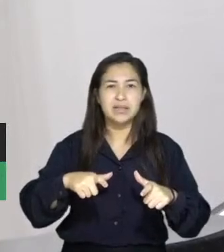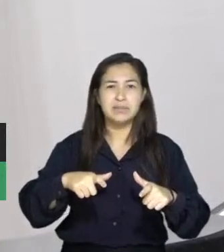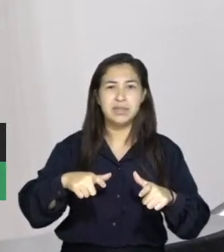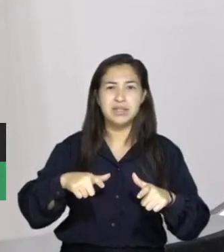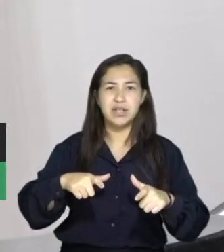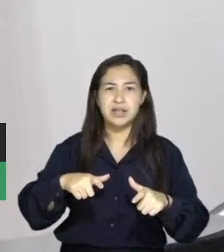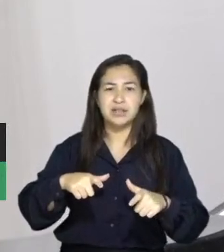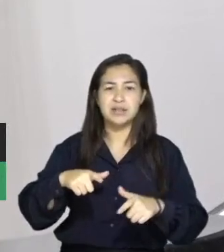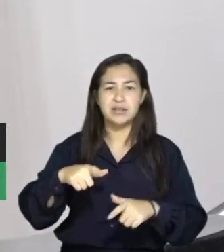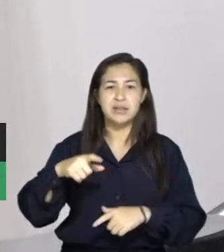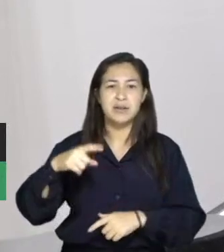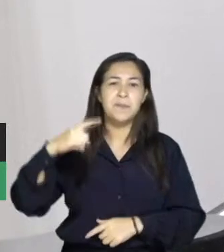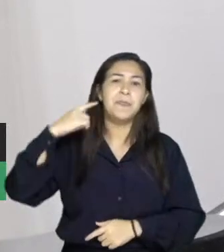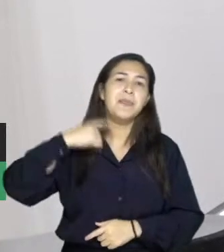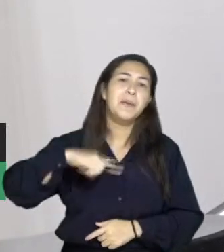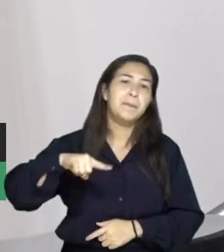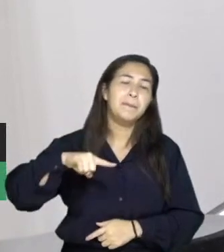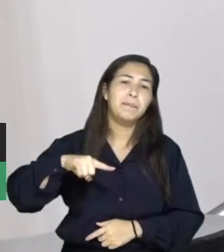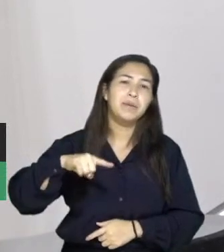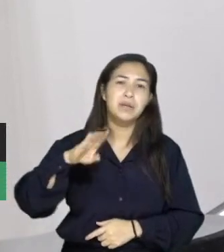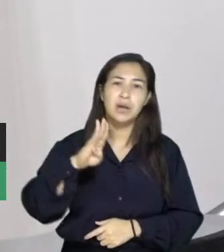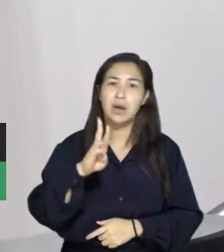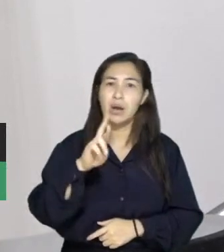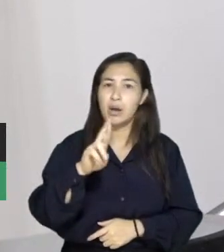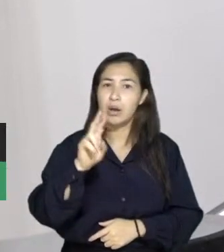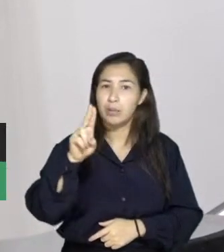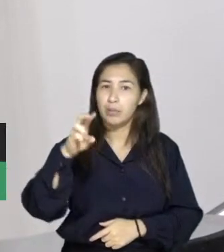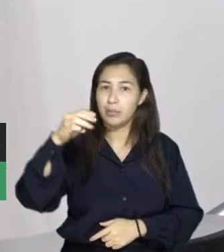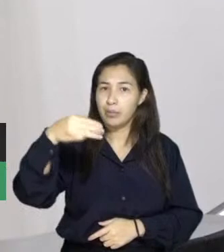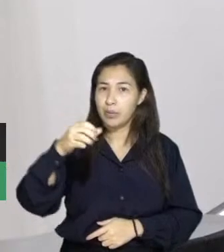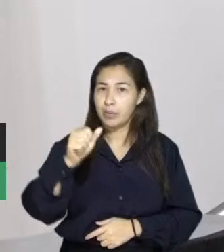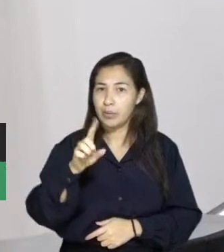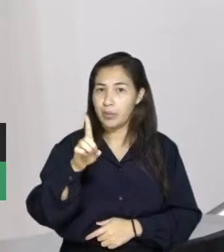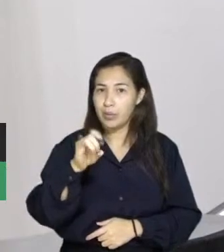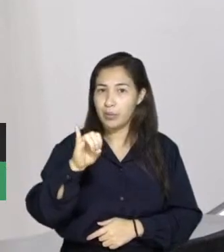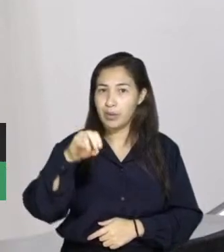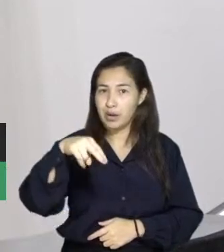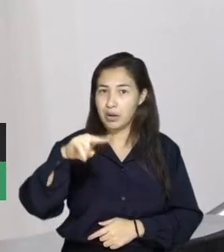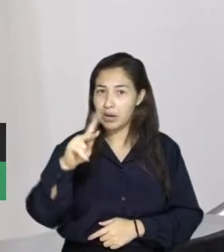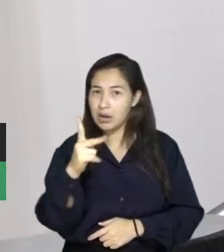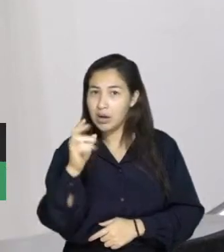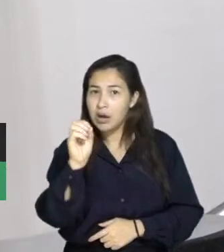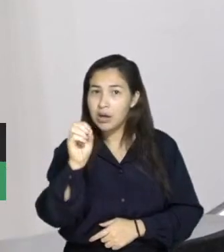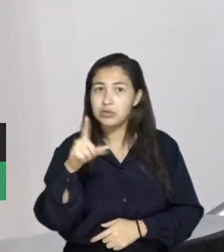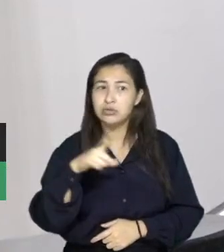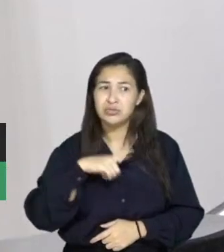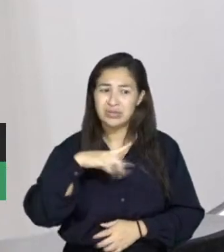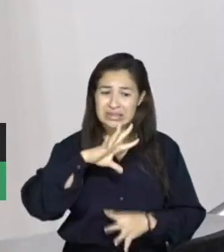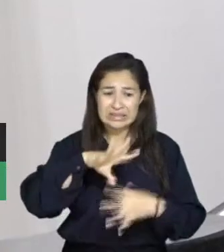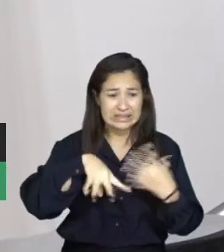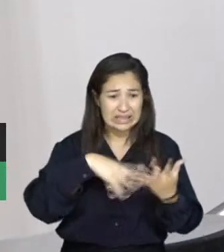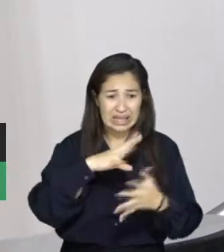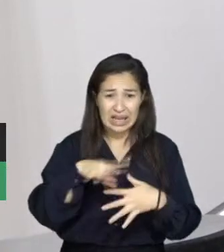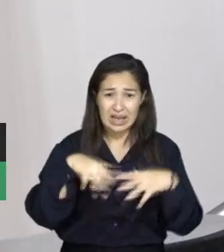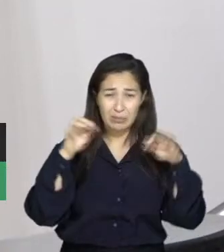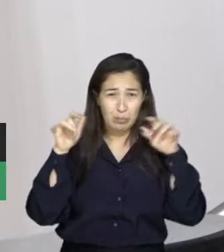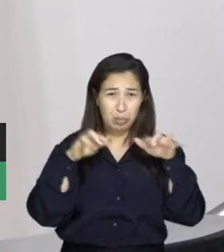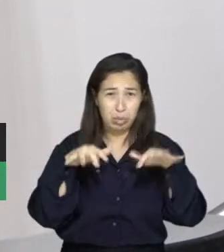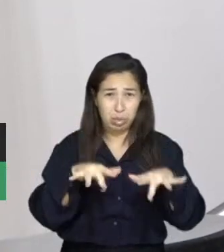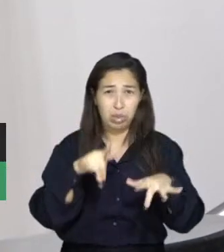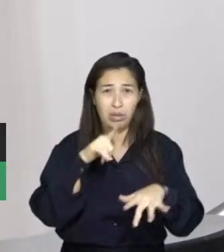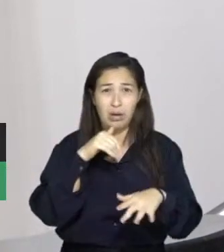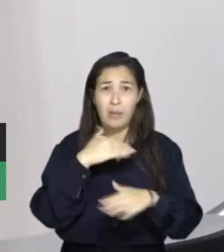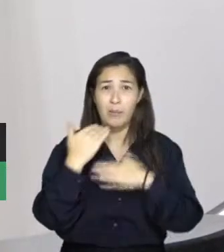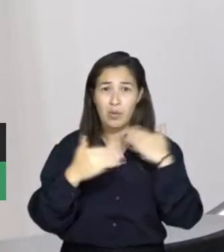concordar que isso não é muito. É só olhar aqui para Florianópolis, a Lagoa da Conceição, que há dois anos